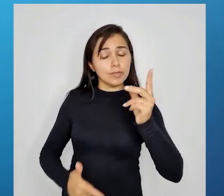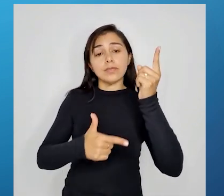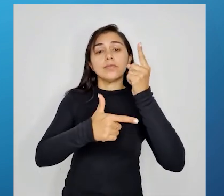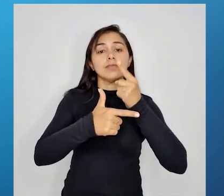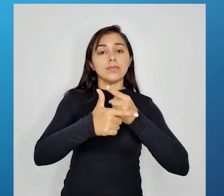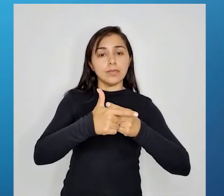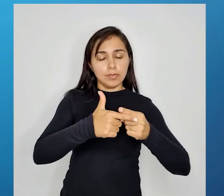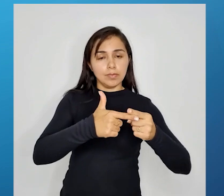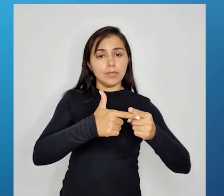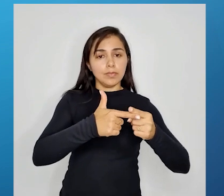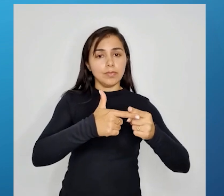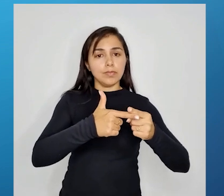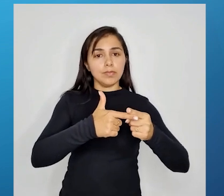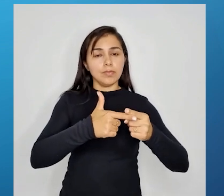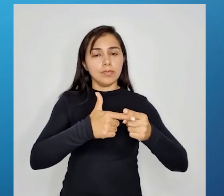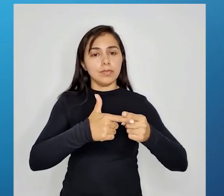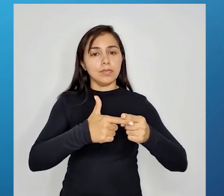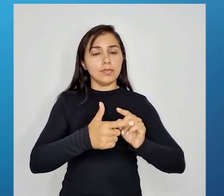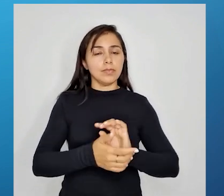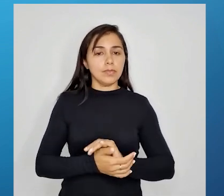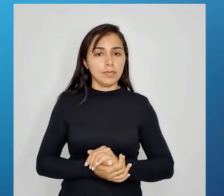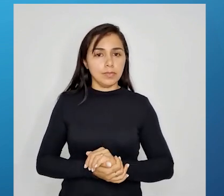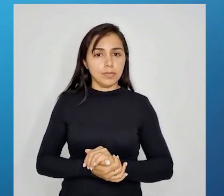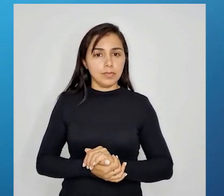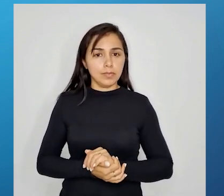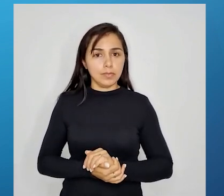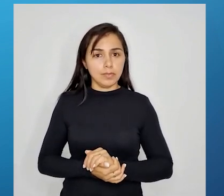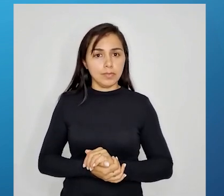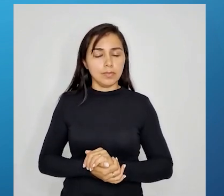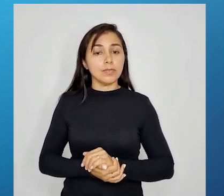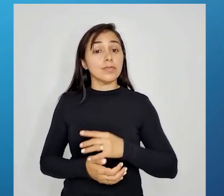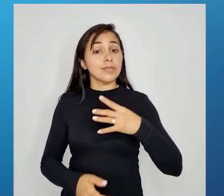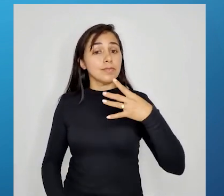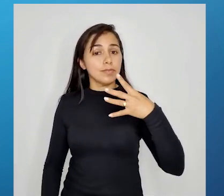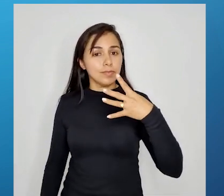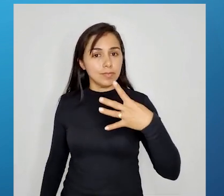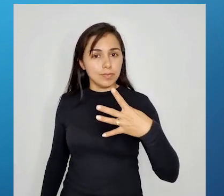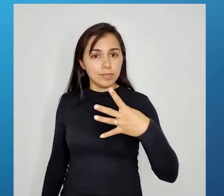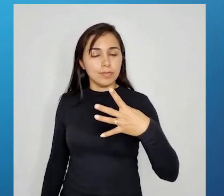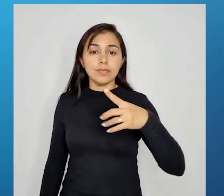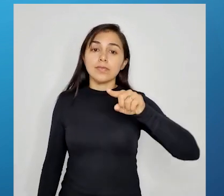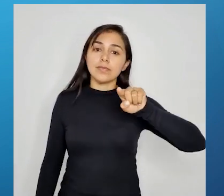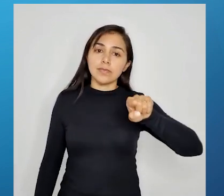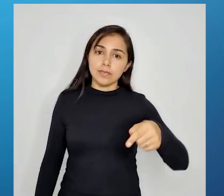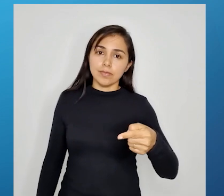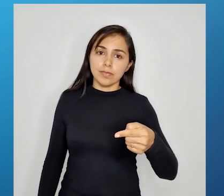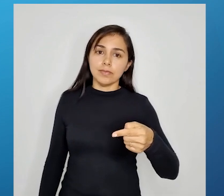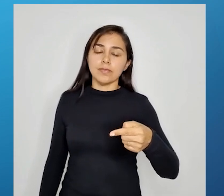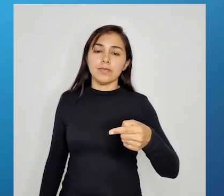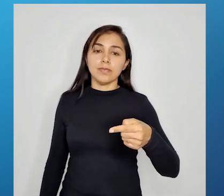0,422,618. E o resultado dessa divisão, nós temos que vai ser